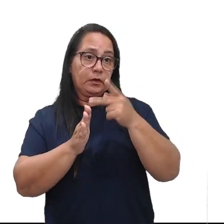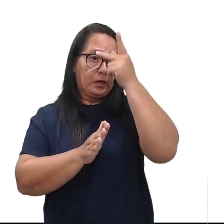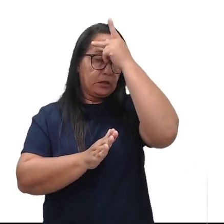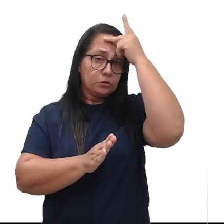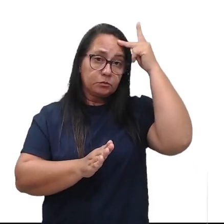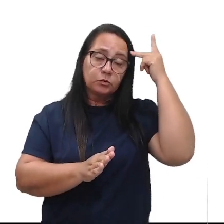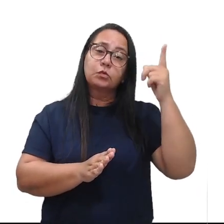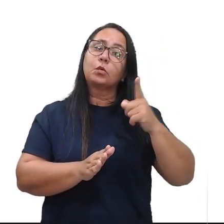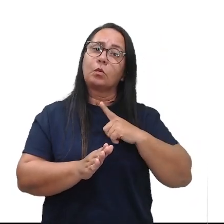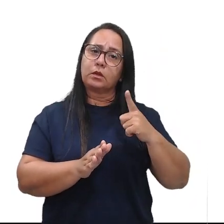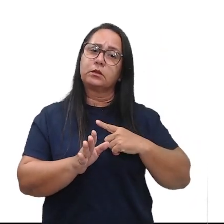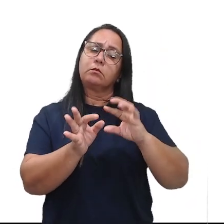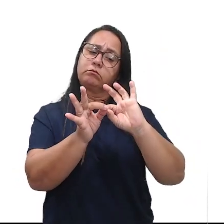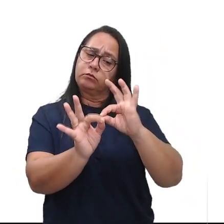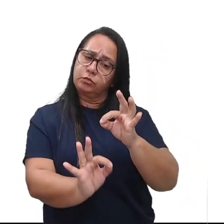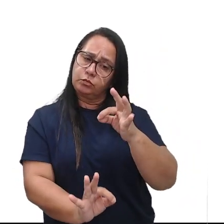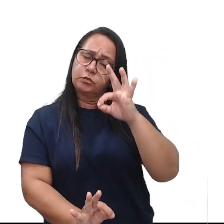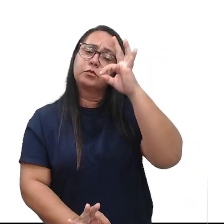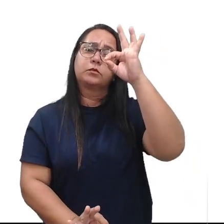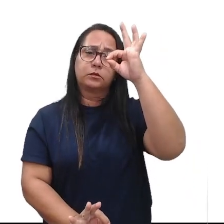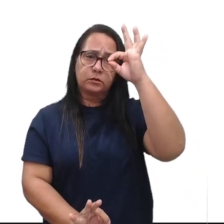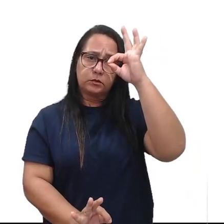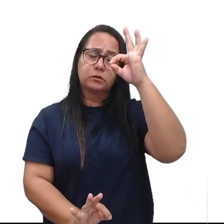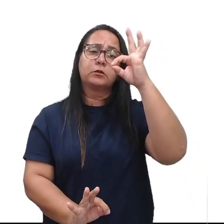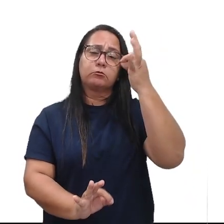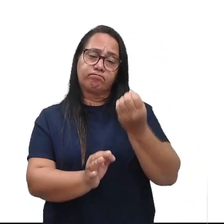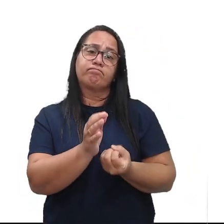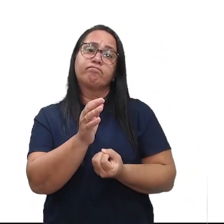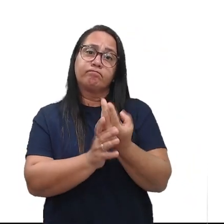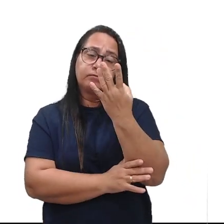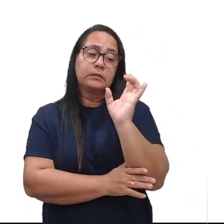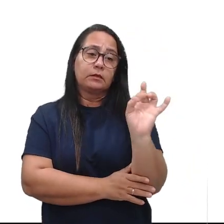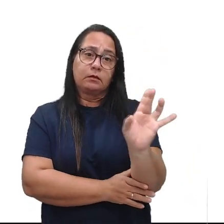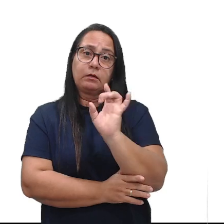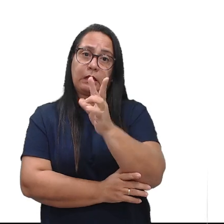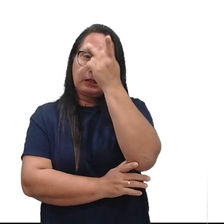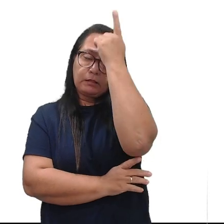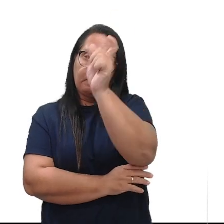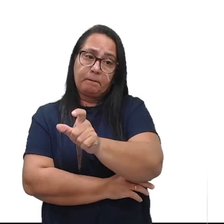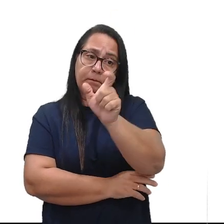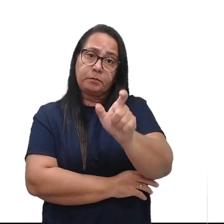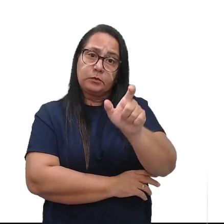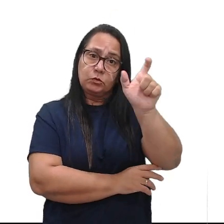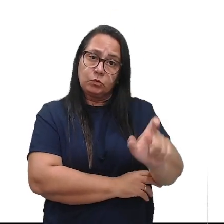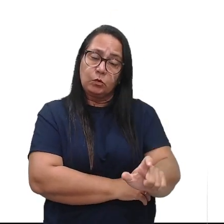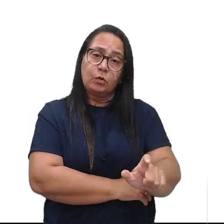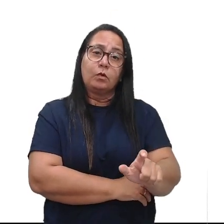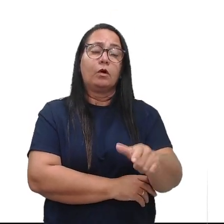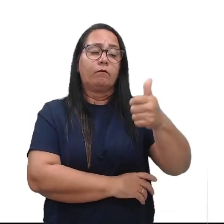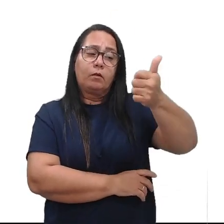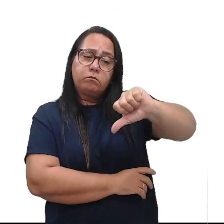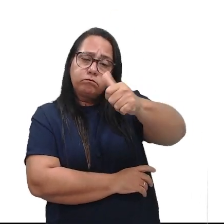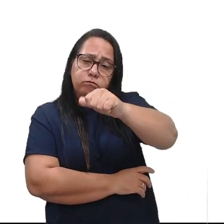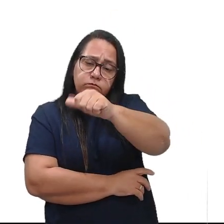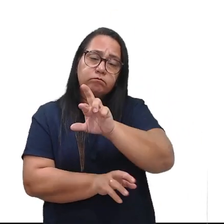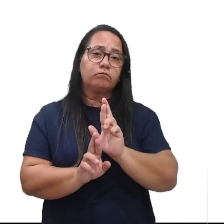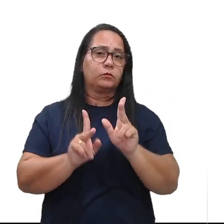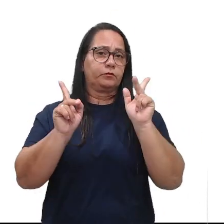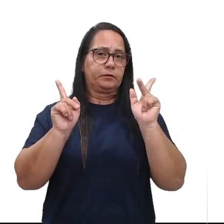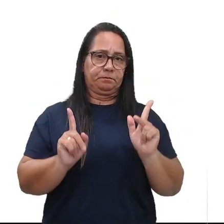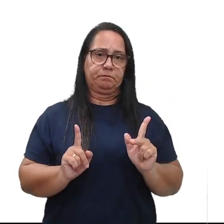traz um discurso, né, promove um discurso e cada indivíduo vai fazer a análise desse